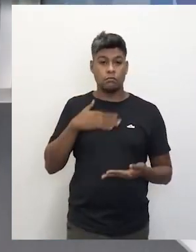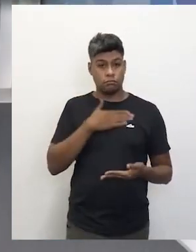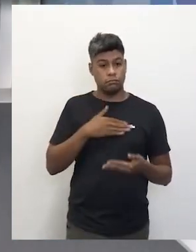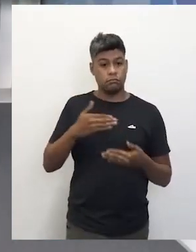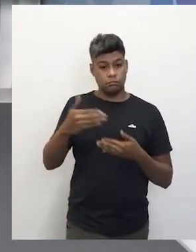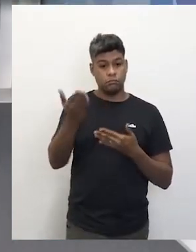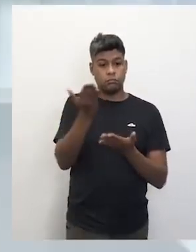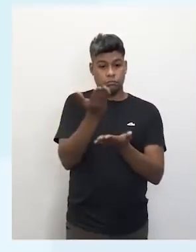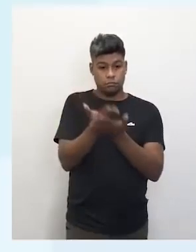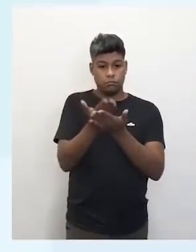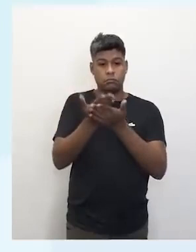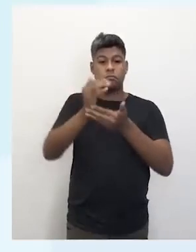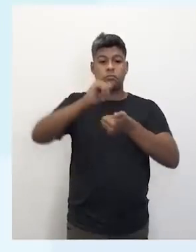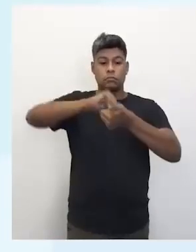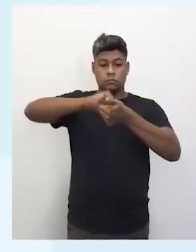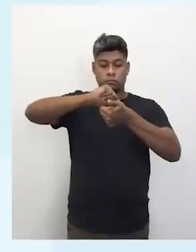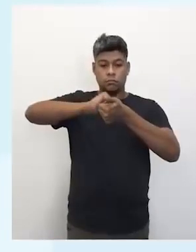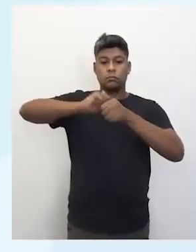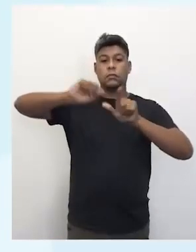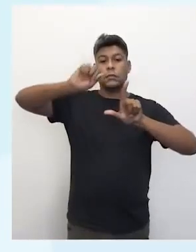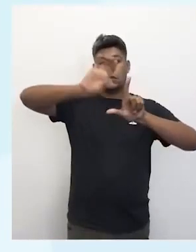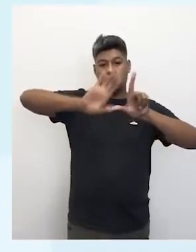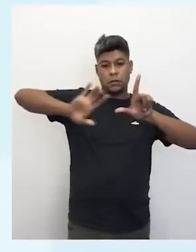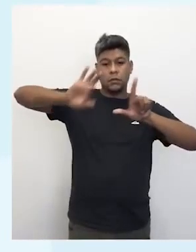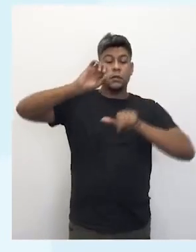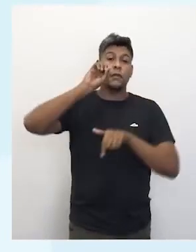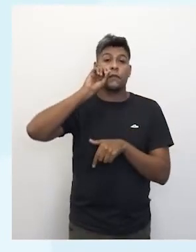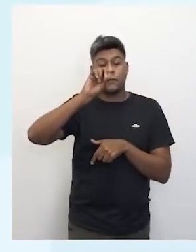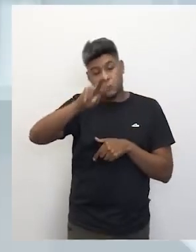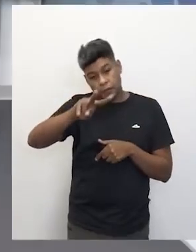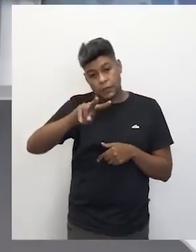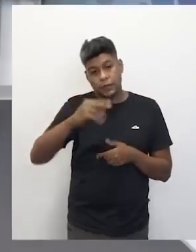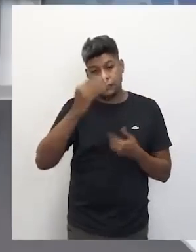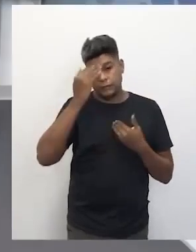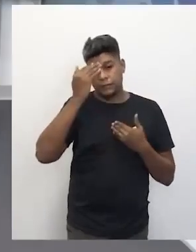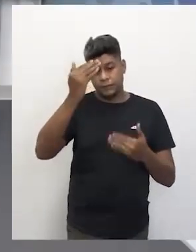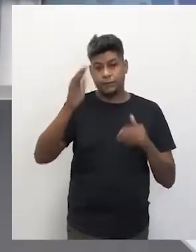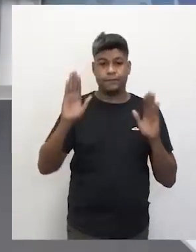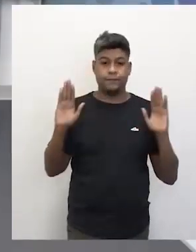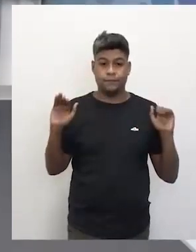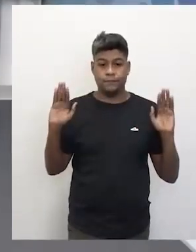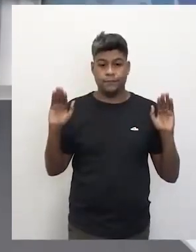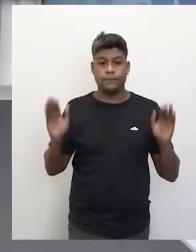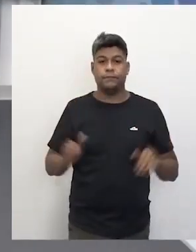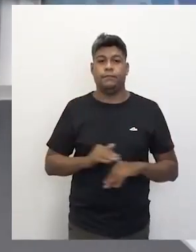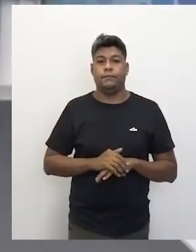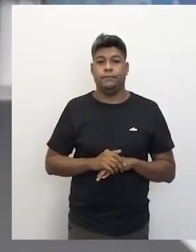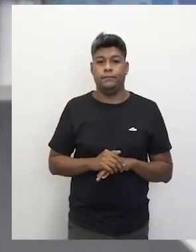próxima aula. Não esqueça de avaliar aí no QR Code e a gente se vê. Gente, muito obrigada. Tchau, tchau.